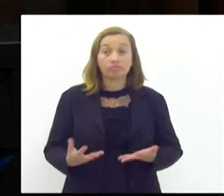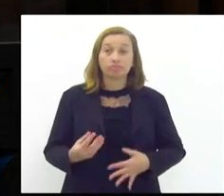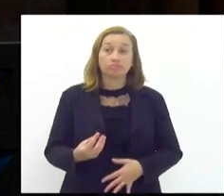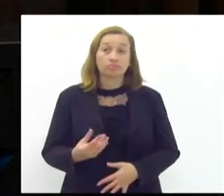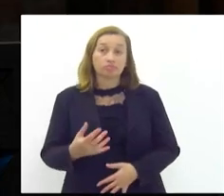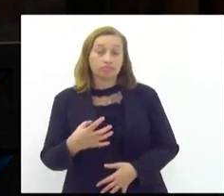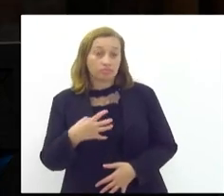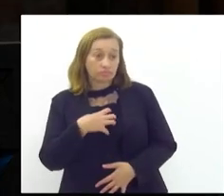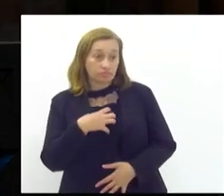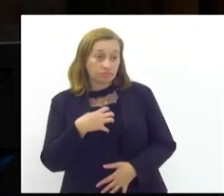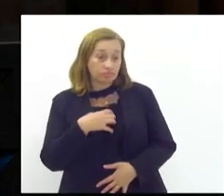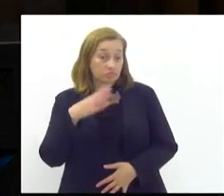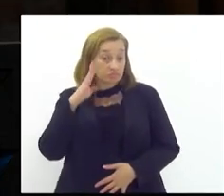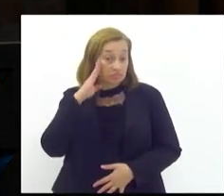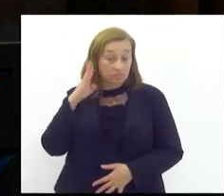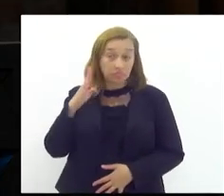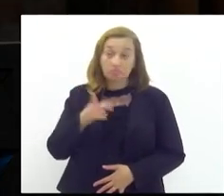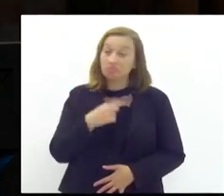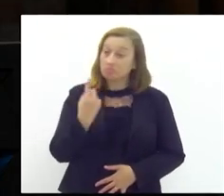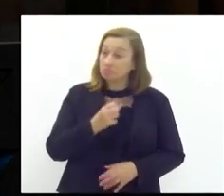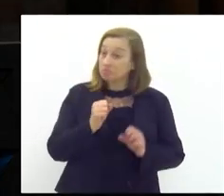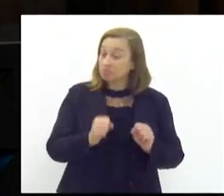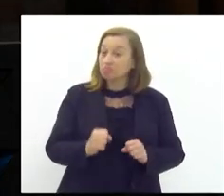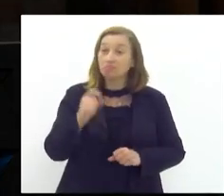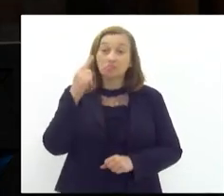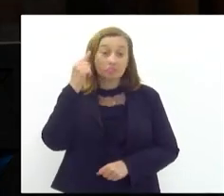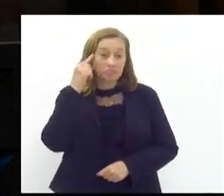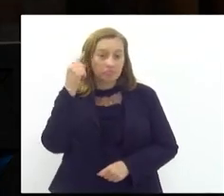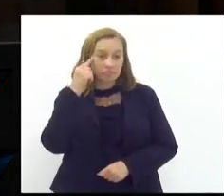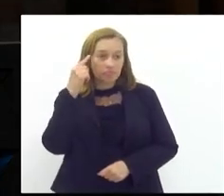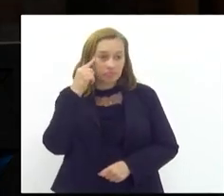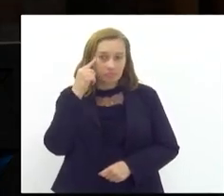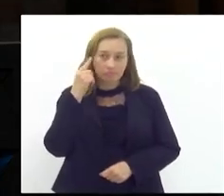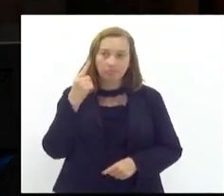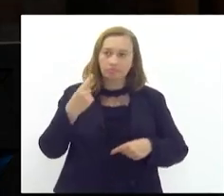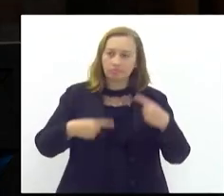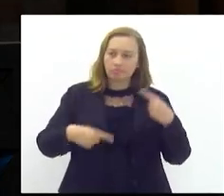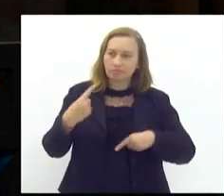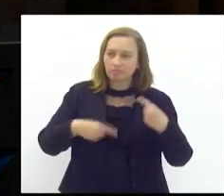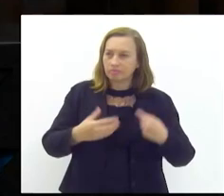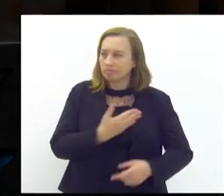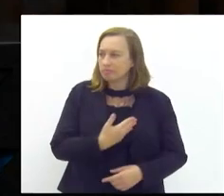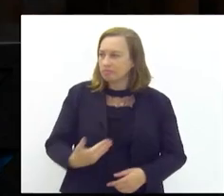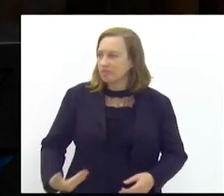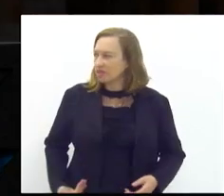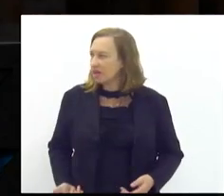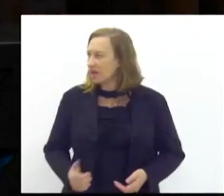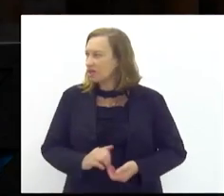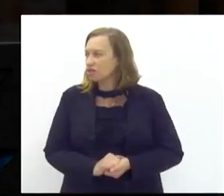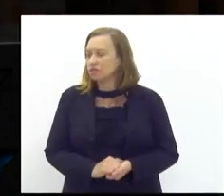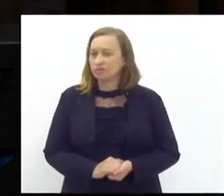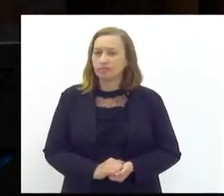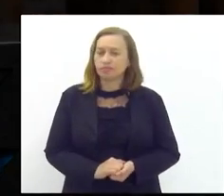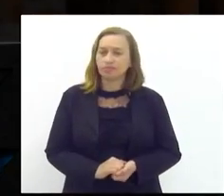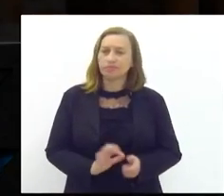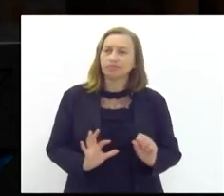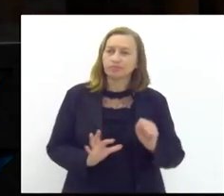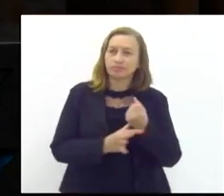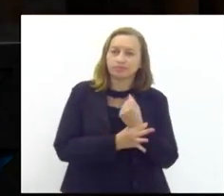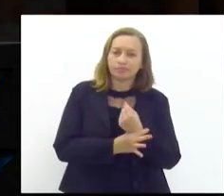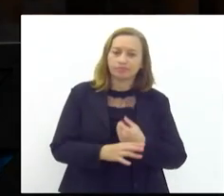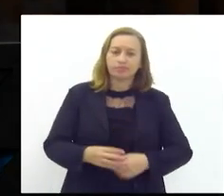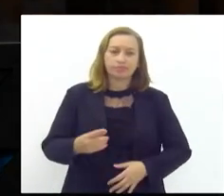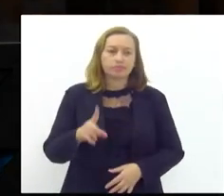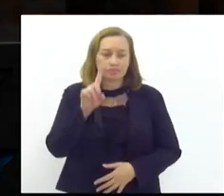sentido é Central que a gente possa pensar em políticas políticas públicas de segurança que assegurem